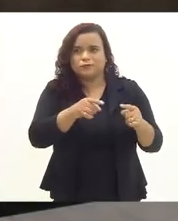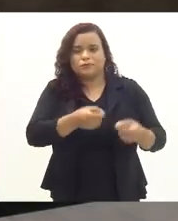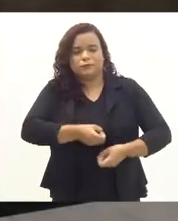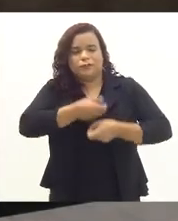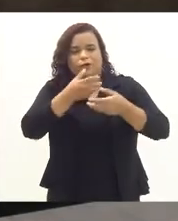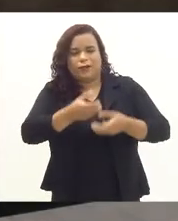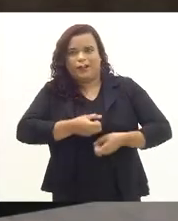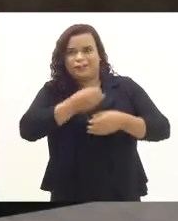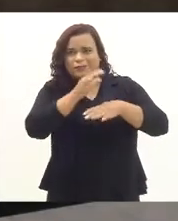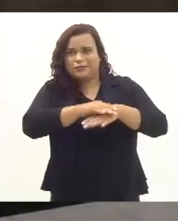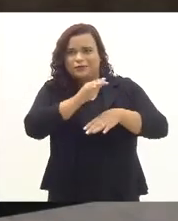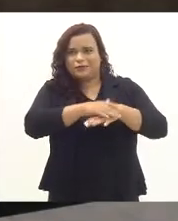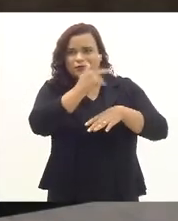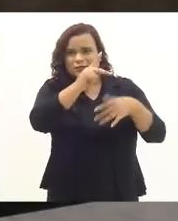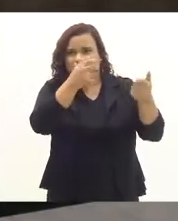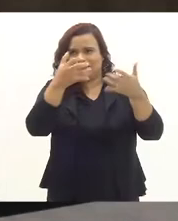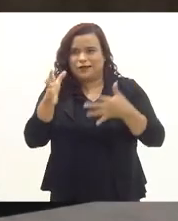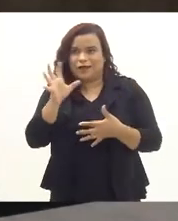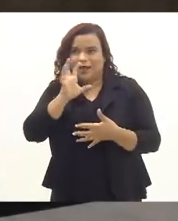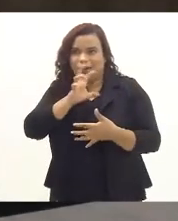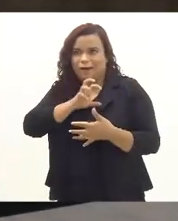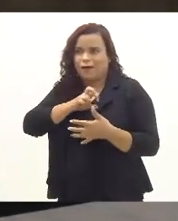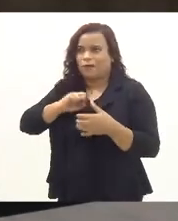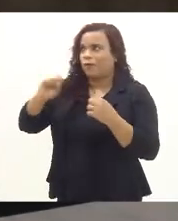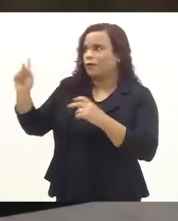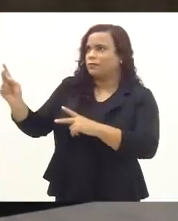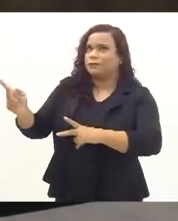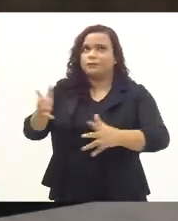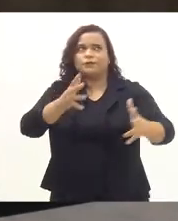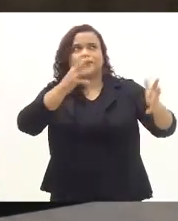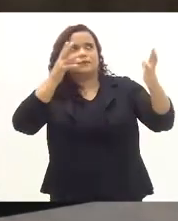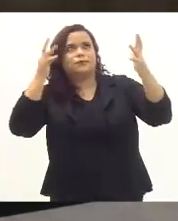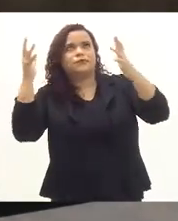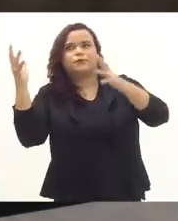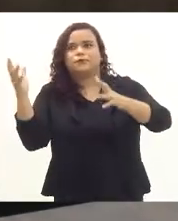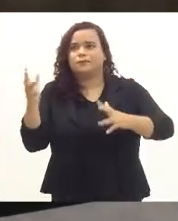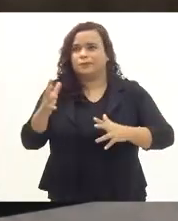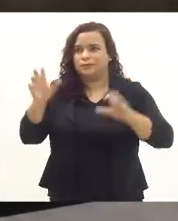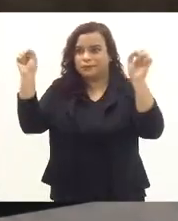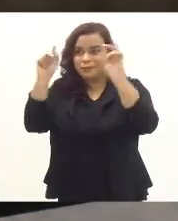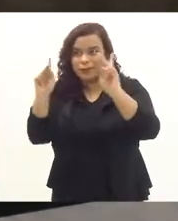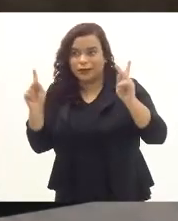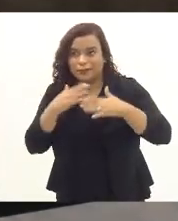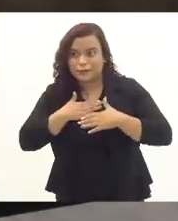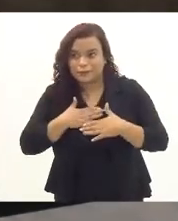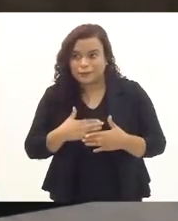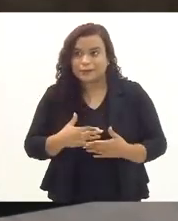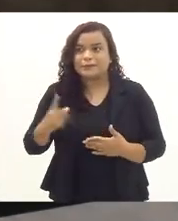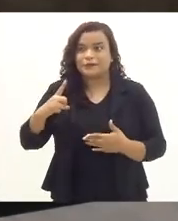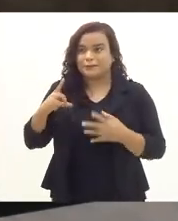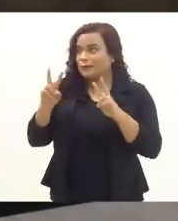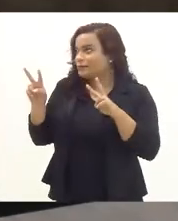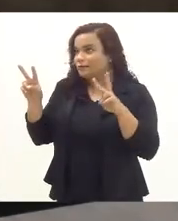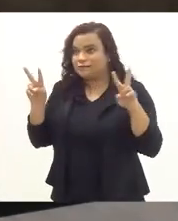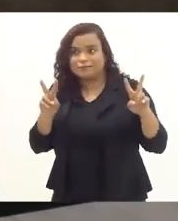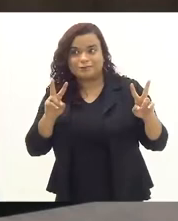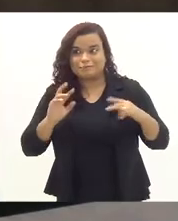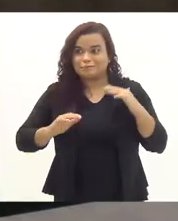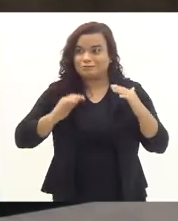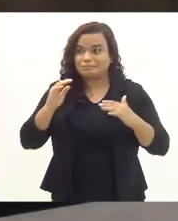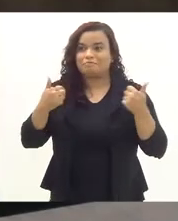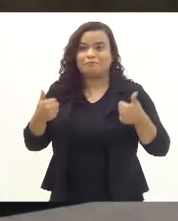que diz que o amor está no ar pelo menos nesses minutos a canção se